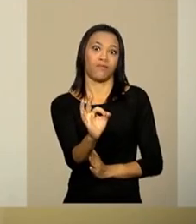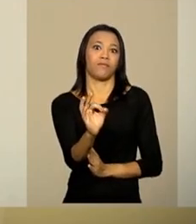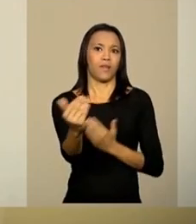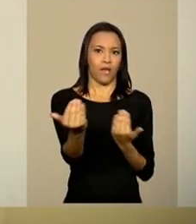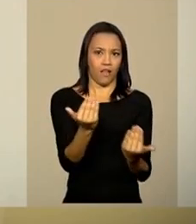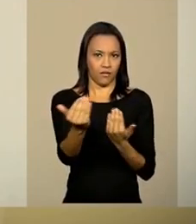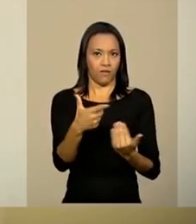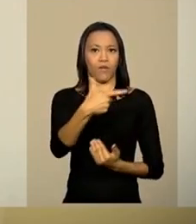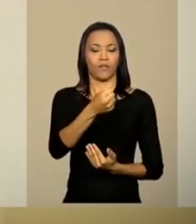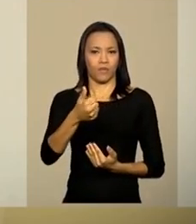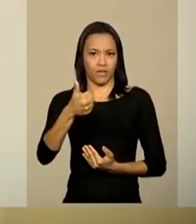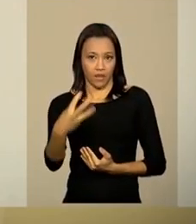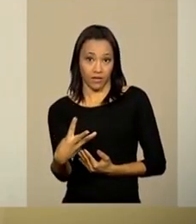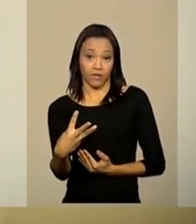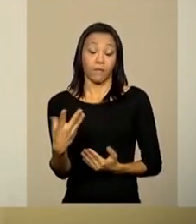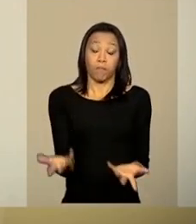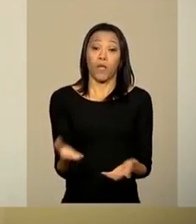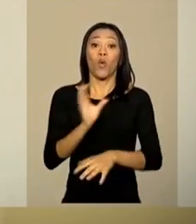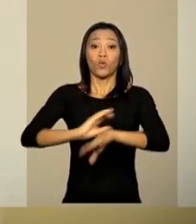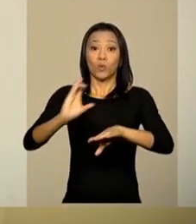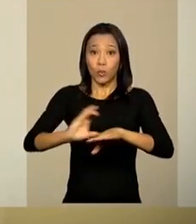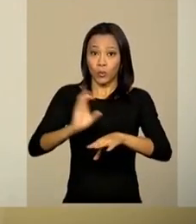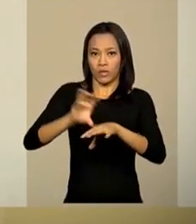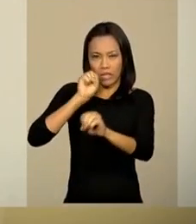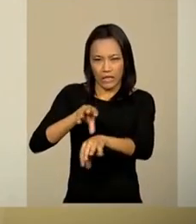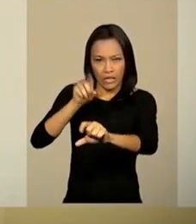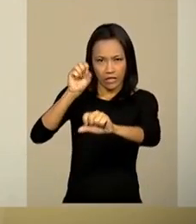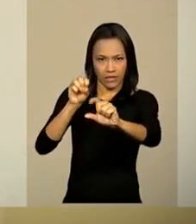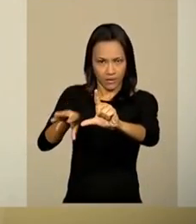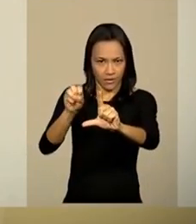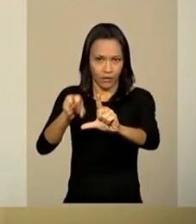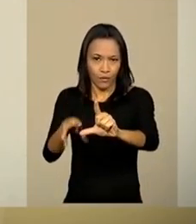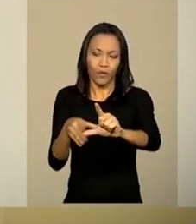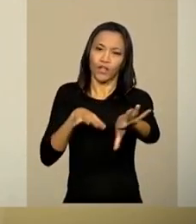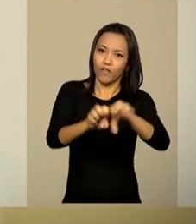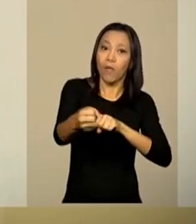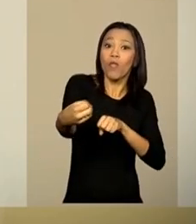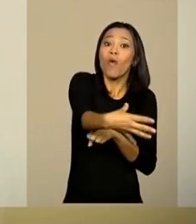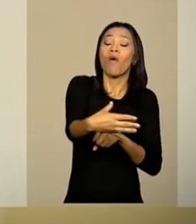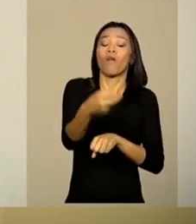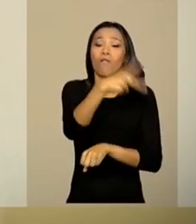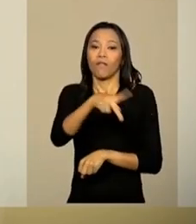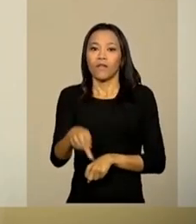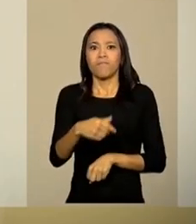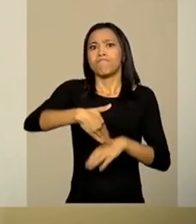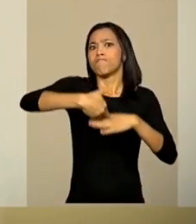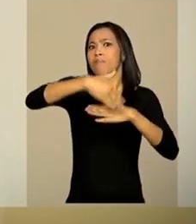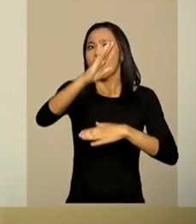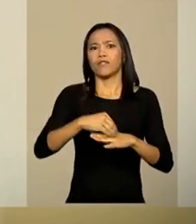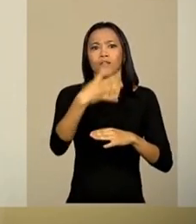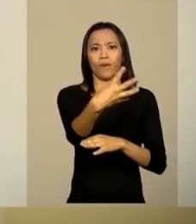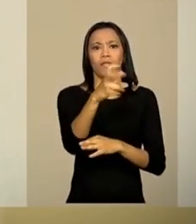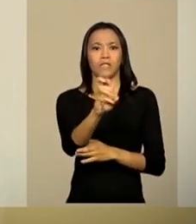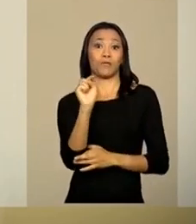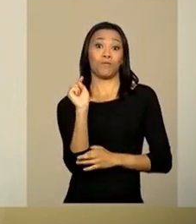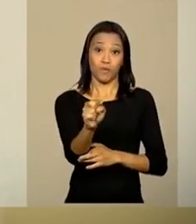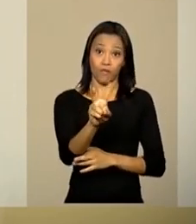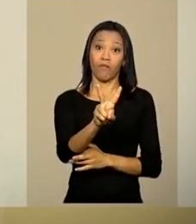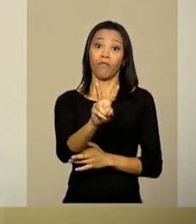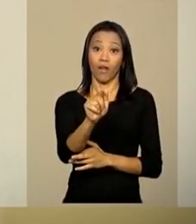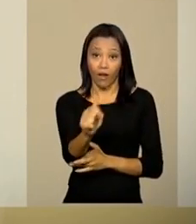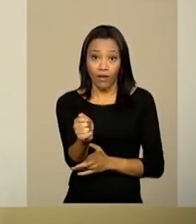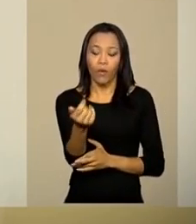em 2013. Para os cursos de licenciatura que formam novos professores, foram mais de 45.000 vagas, ou